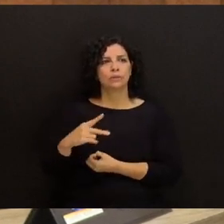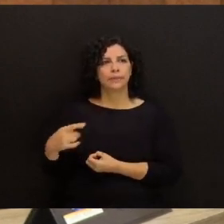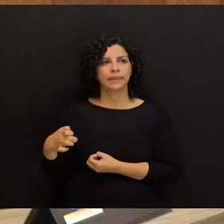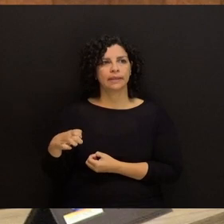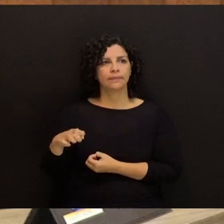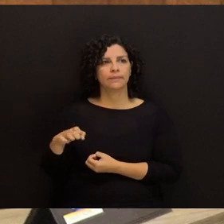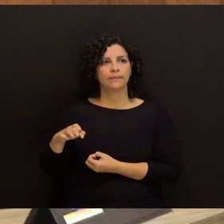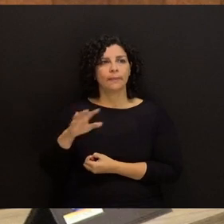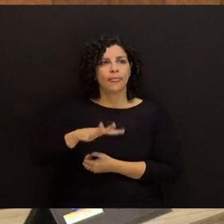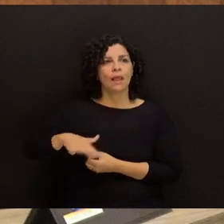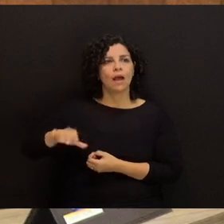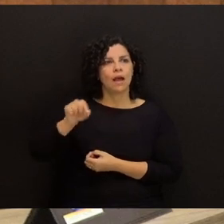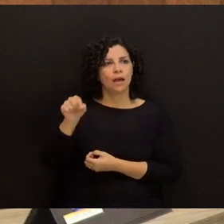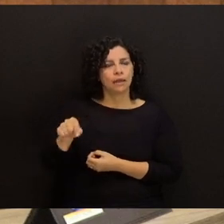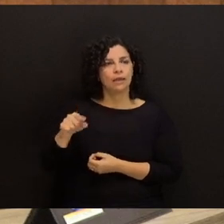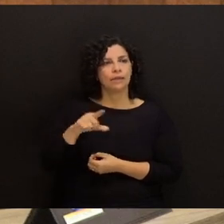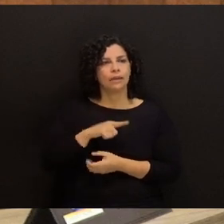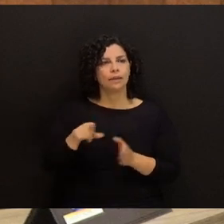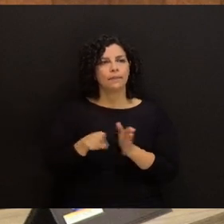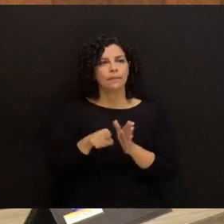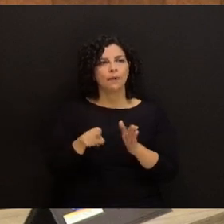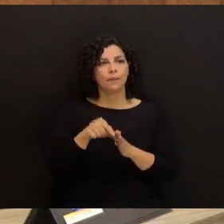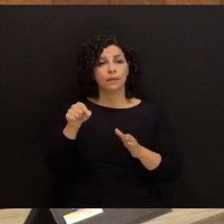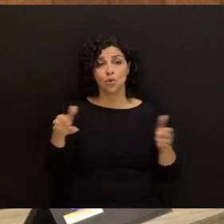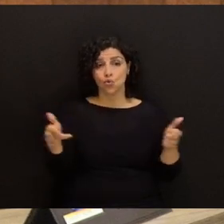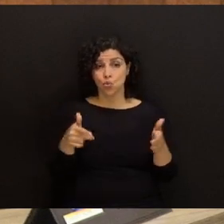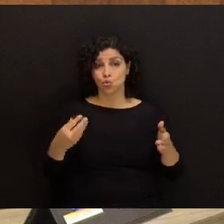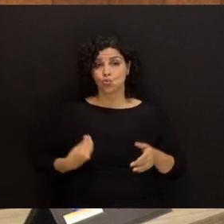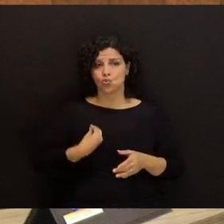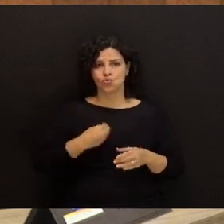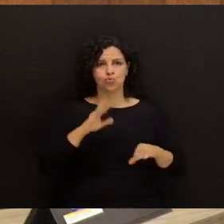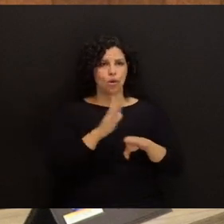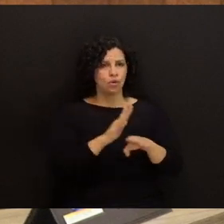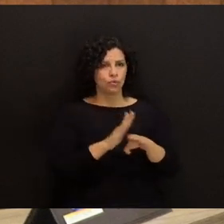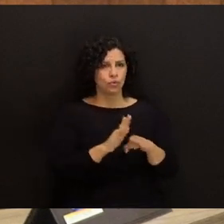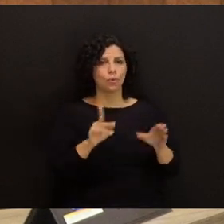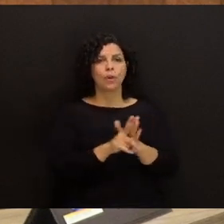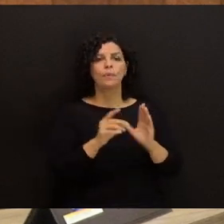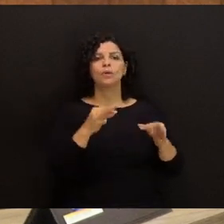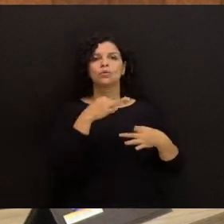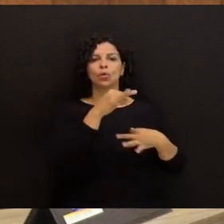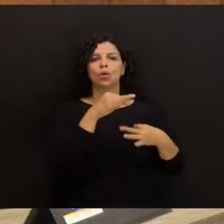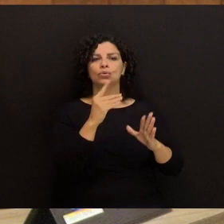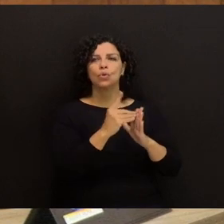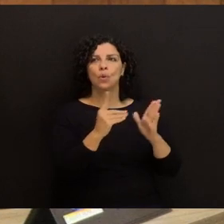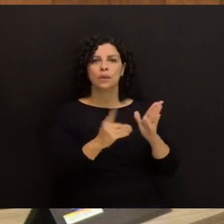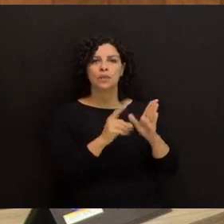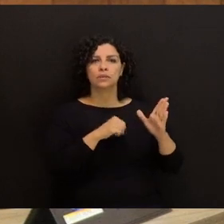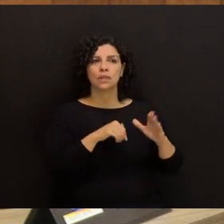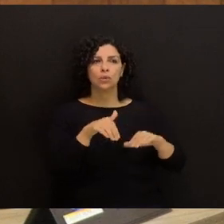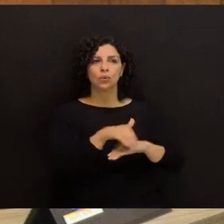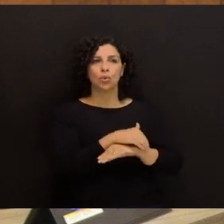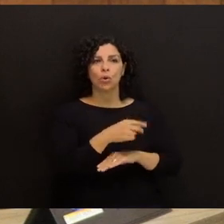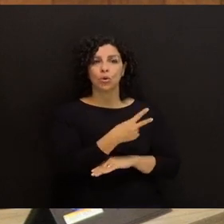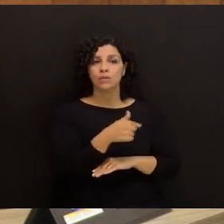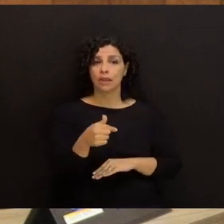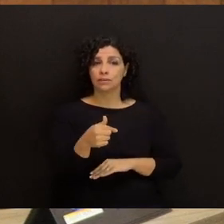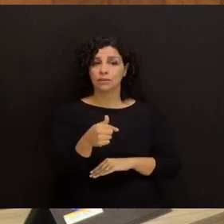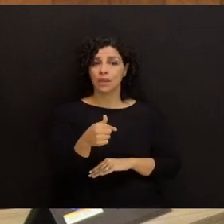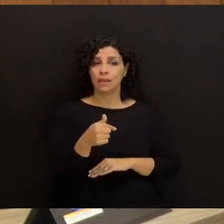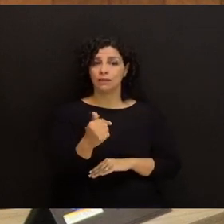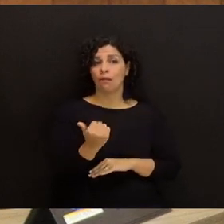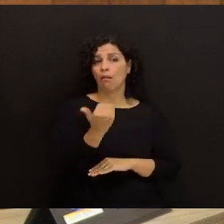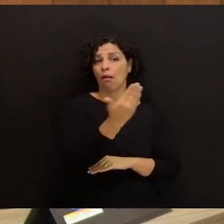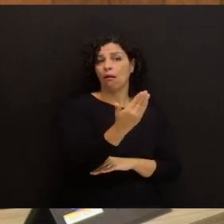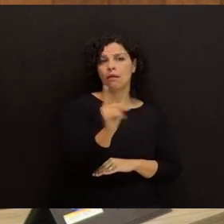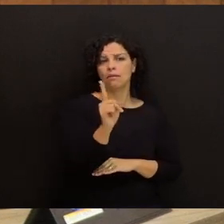as regiões contempladas até o presente momento é não tá no quadrante da br-277 do lado de